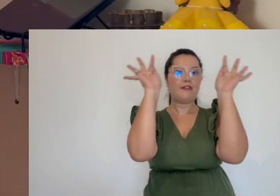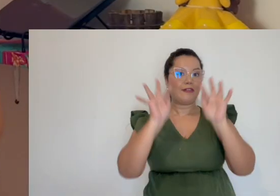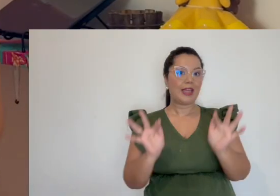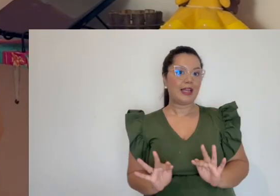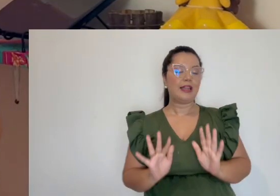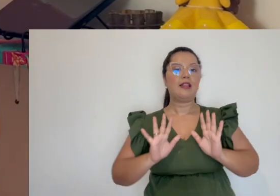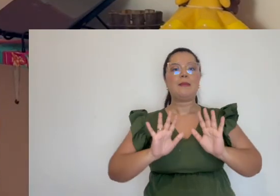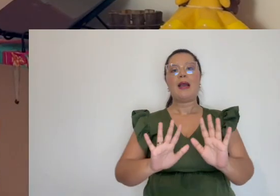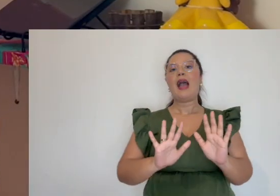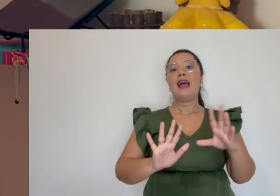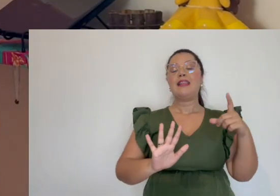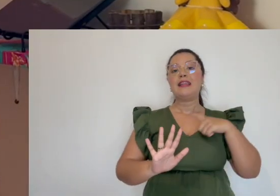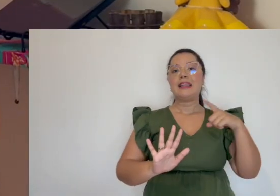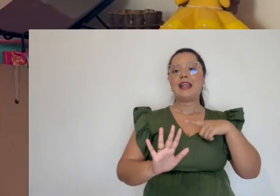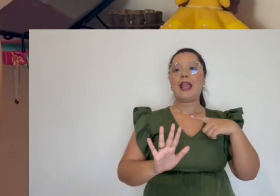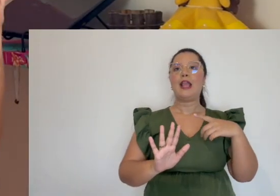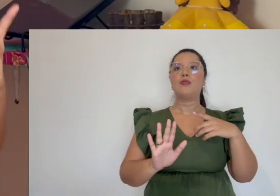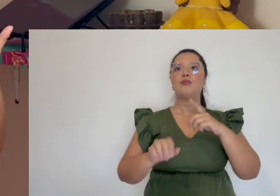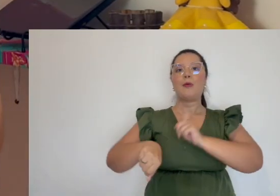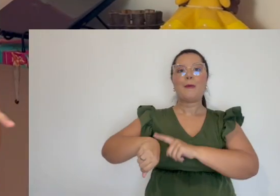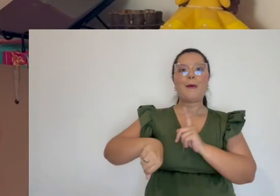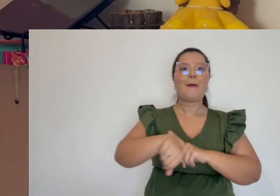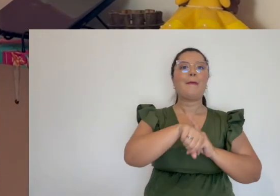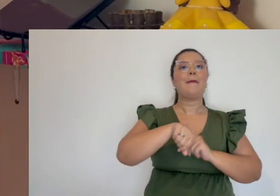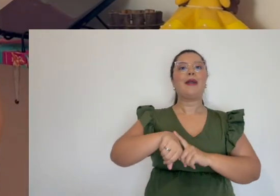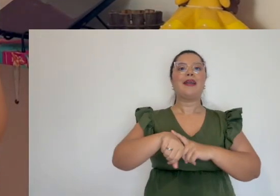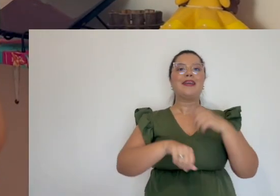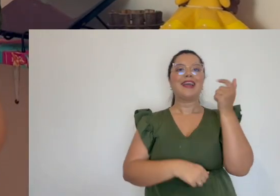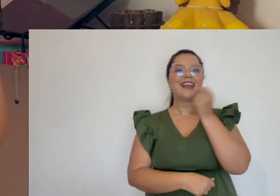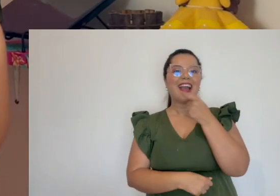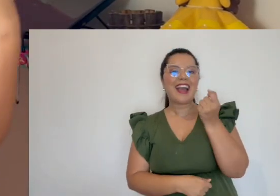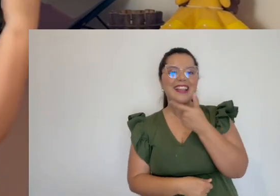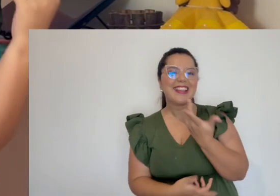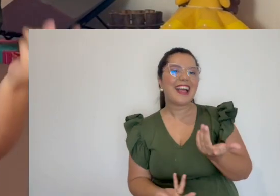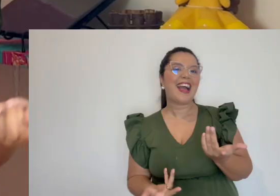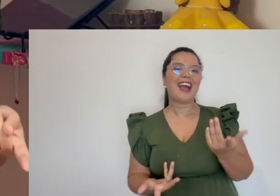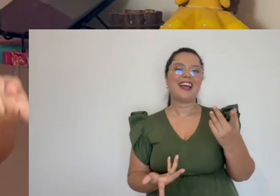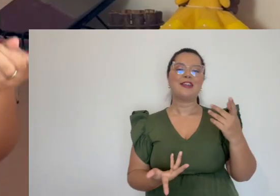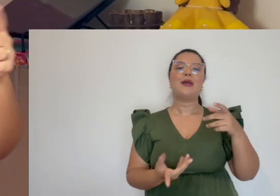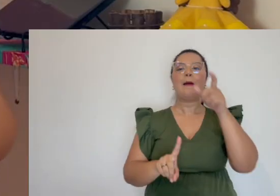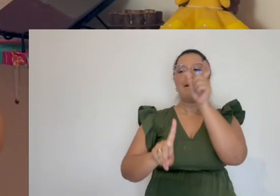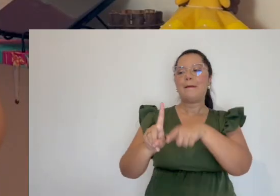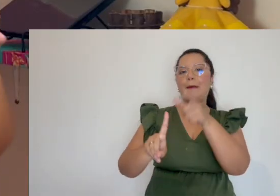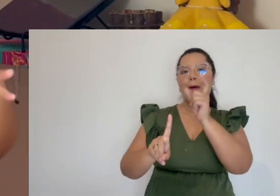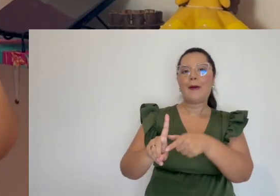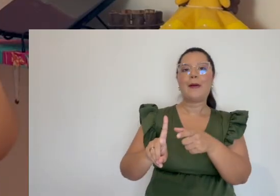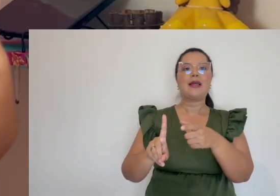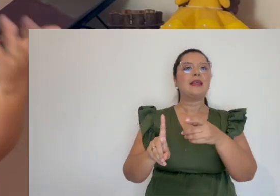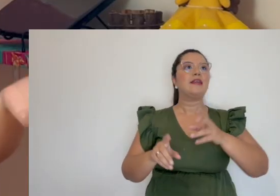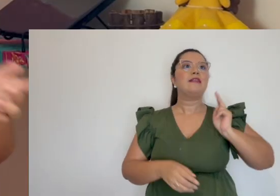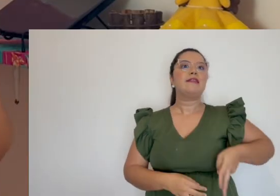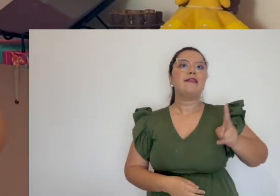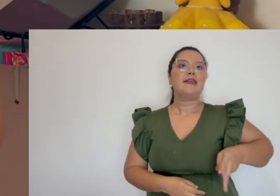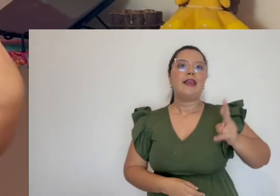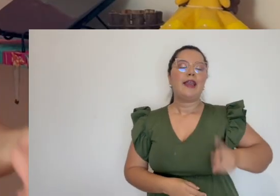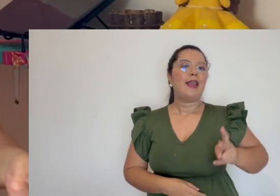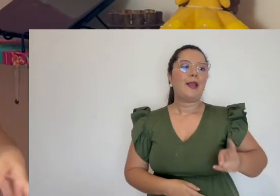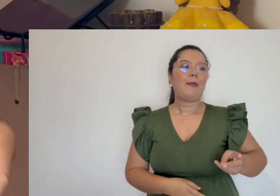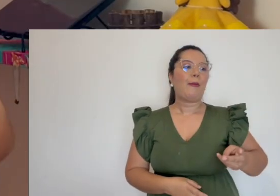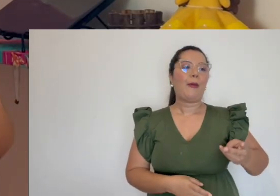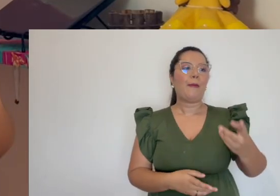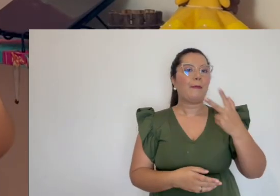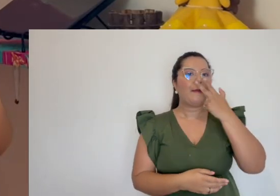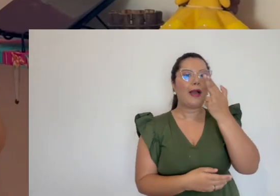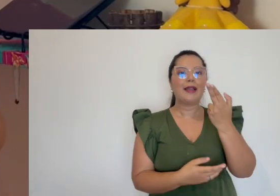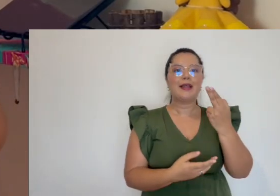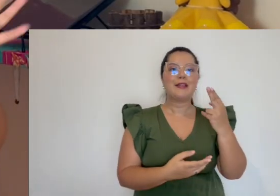mas com situações leves, engraçadas. Geralmente tem a protagonista que é sempre desastrada,